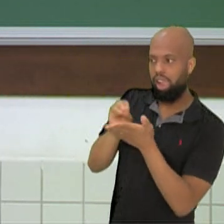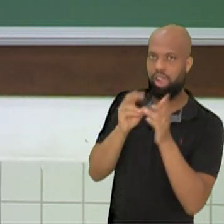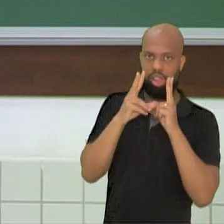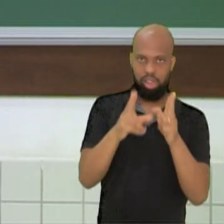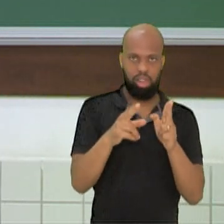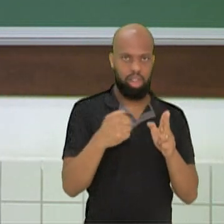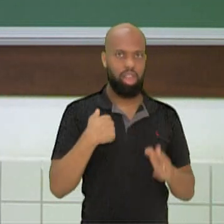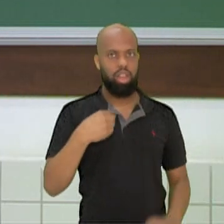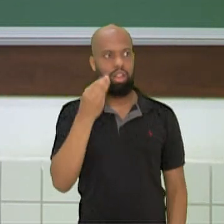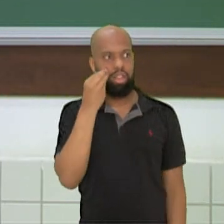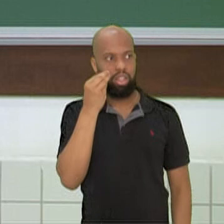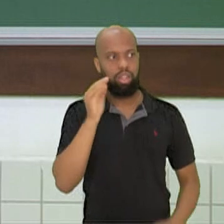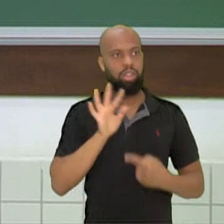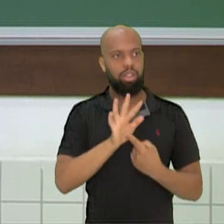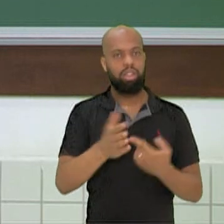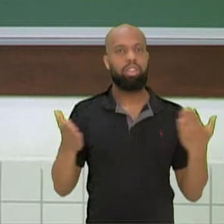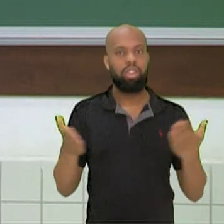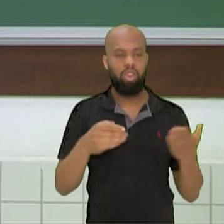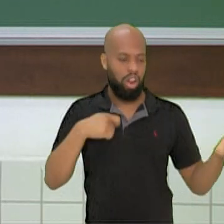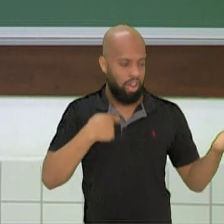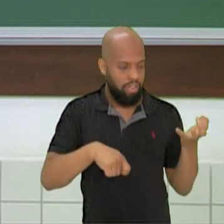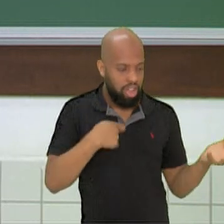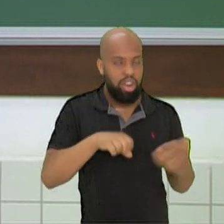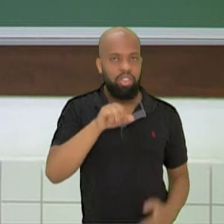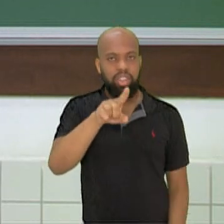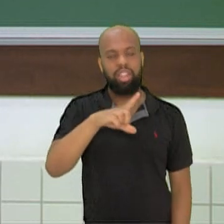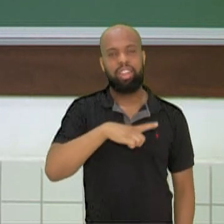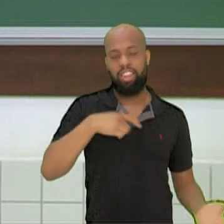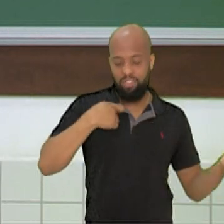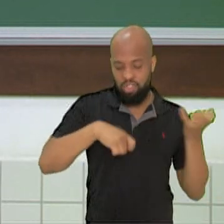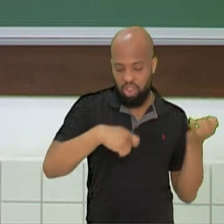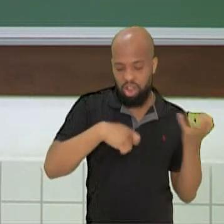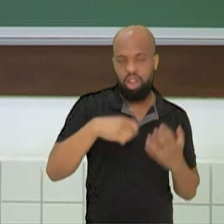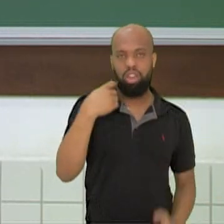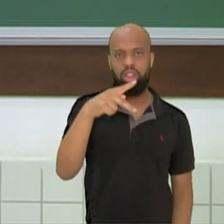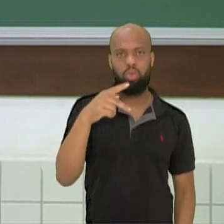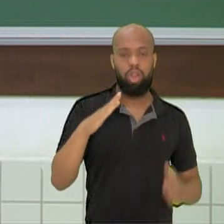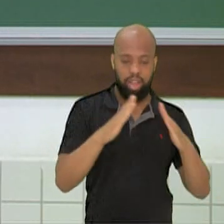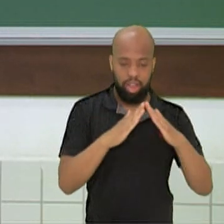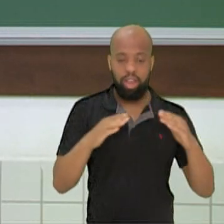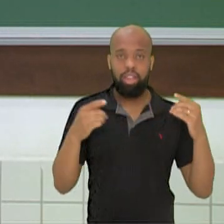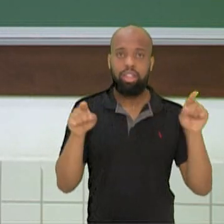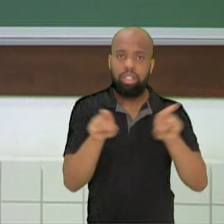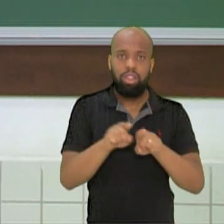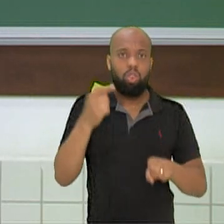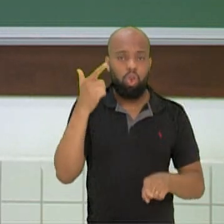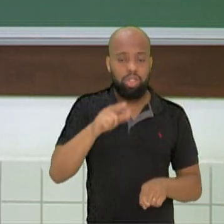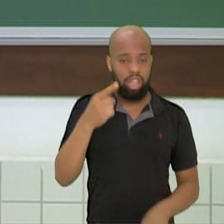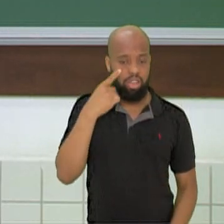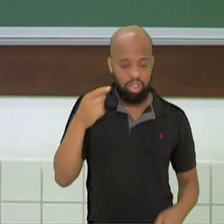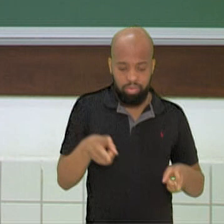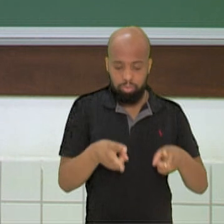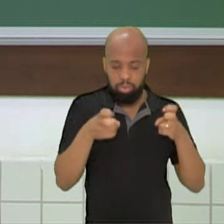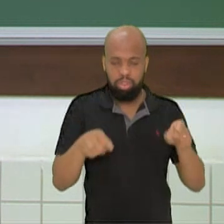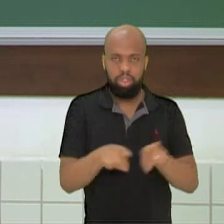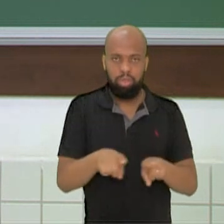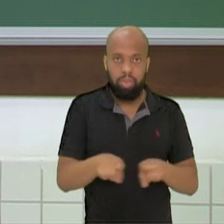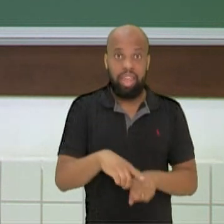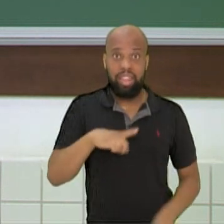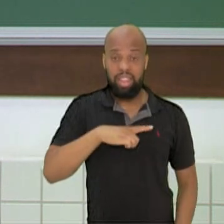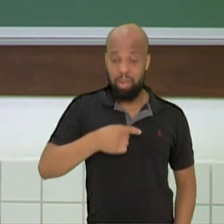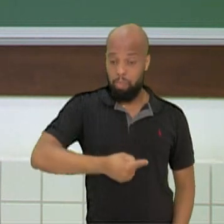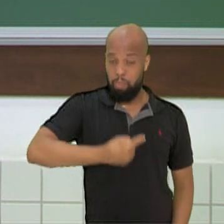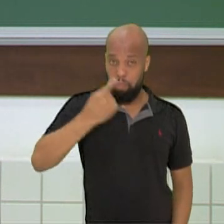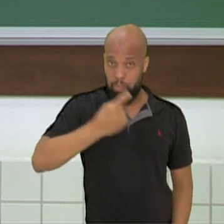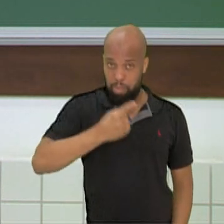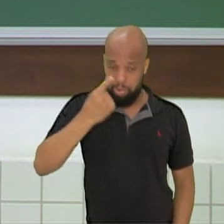tentei demonstrar no violão aqui, que talvez se você tiver um violão na sua casa, você consiga fazer esse tipo de movimento que eu tentei estar representando para vocês